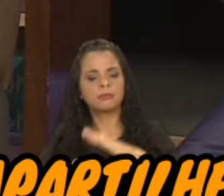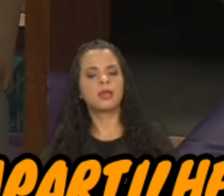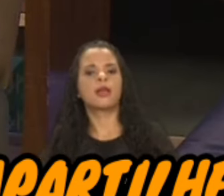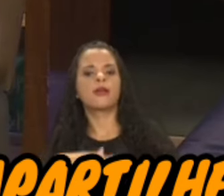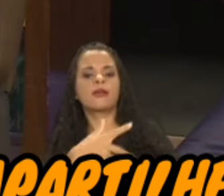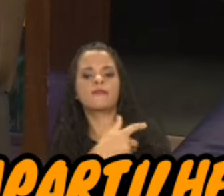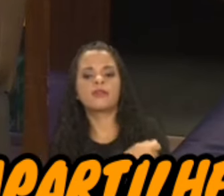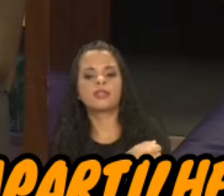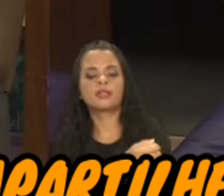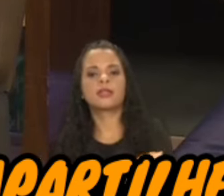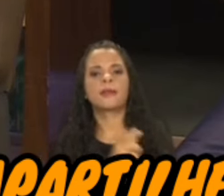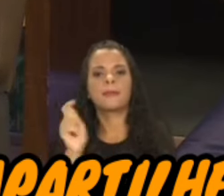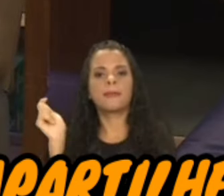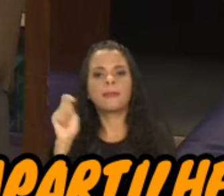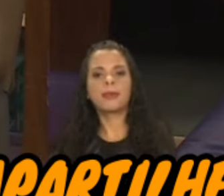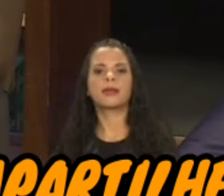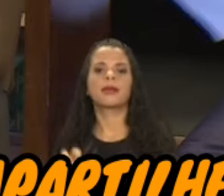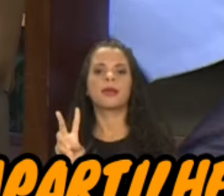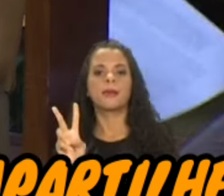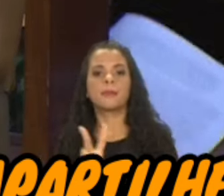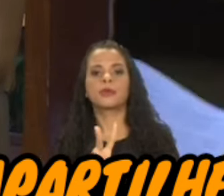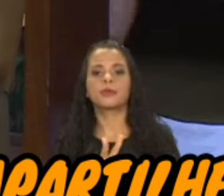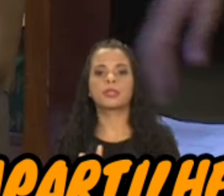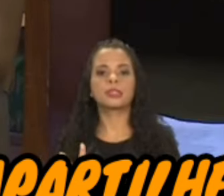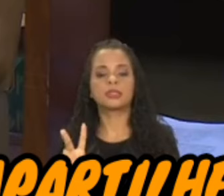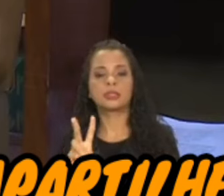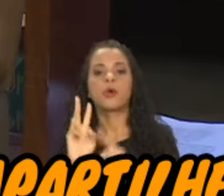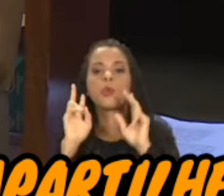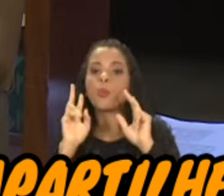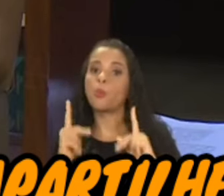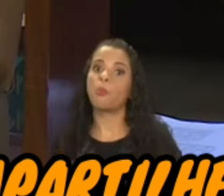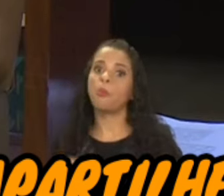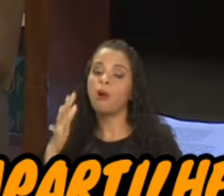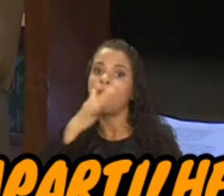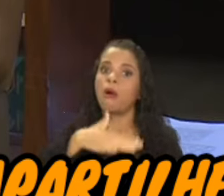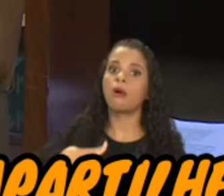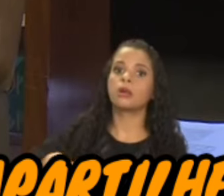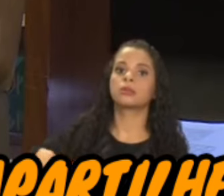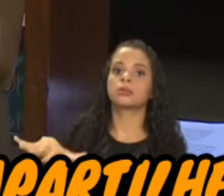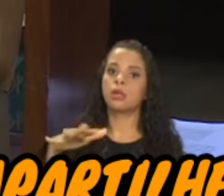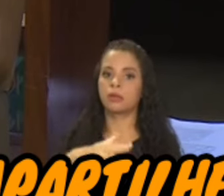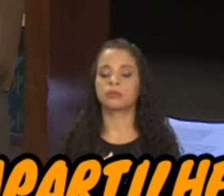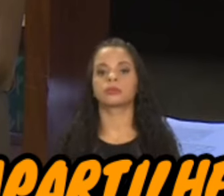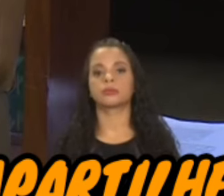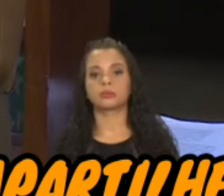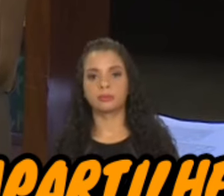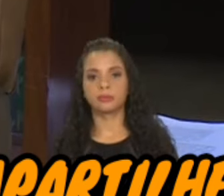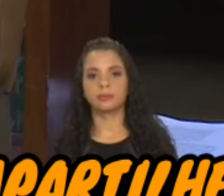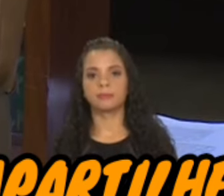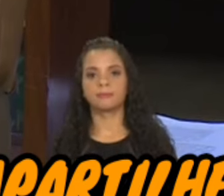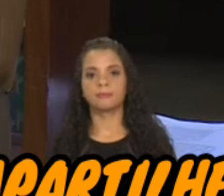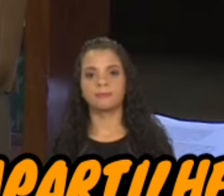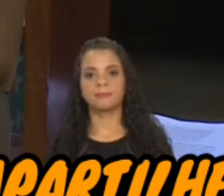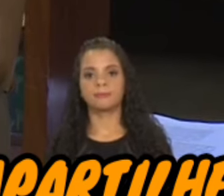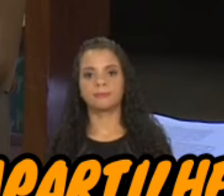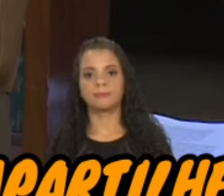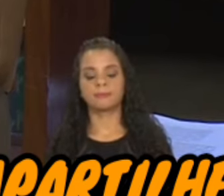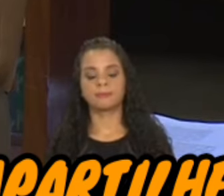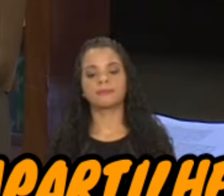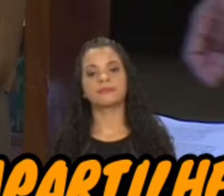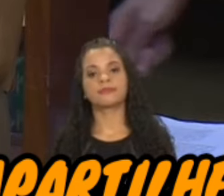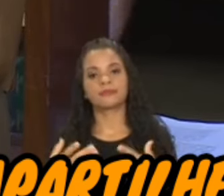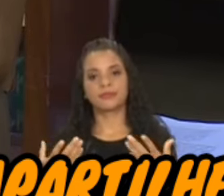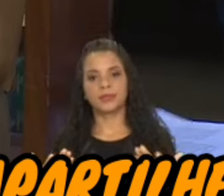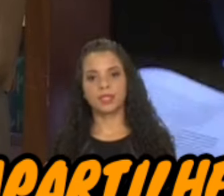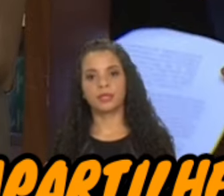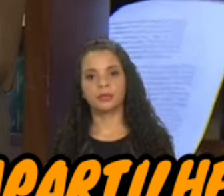ligado? Que jogou o Dias Toffoli, que jogou a Operação Lavagado na mão do Xandão. Agora o Xandão que conduz os bagulho por causa de Dias Toffoli.